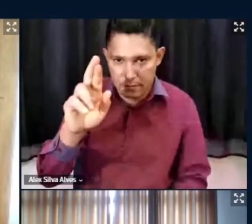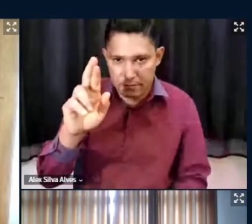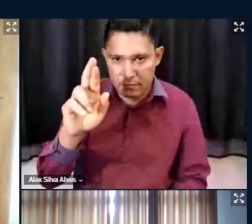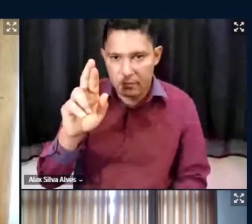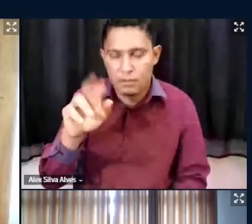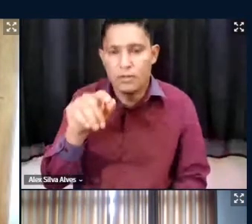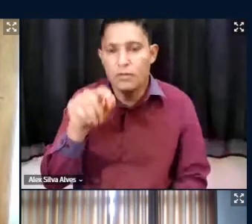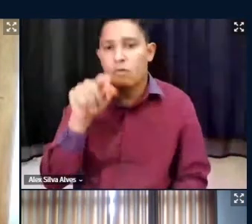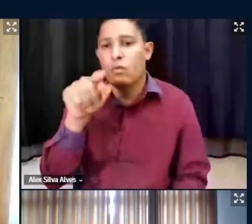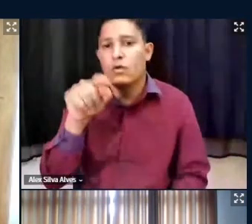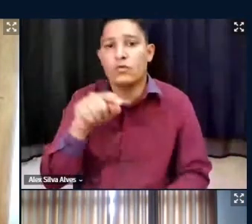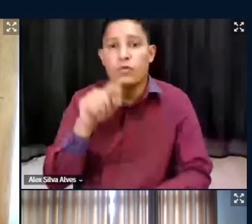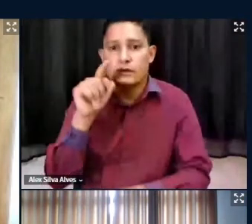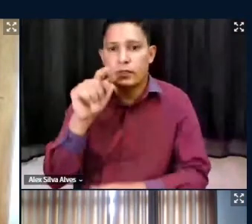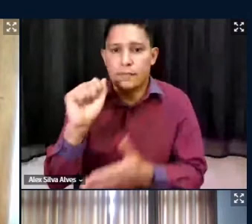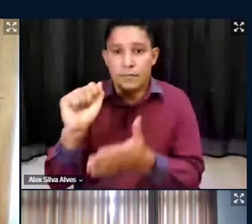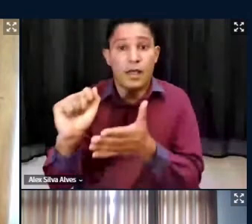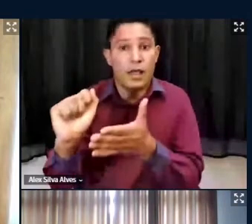Apagar